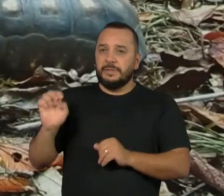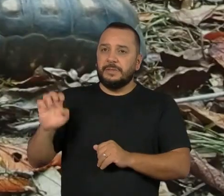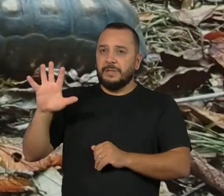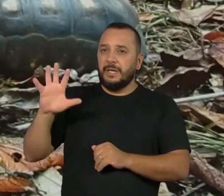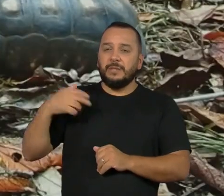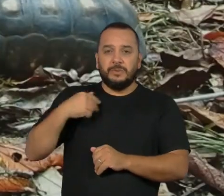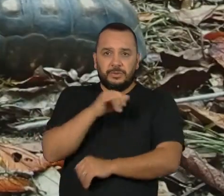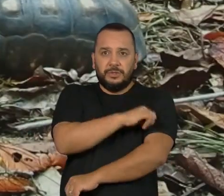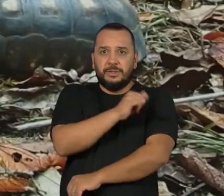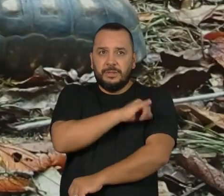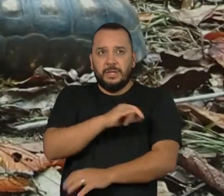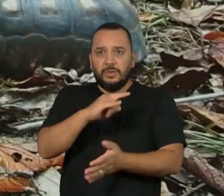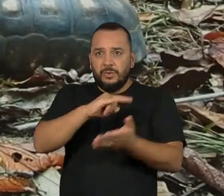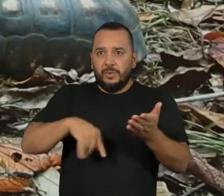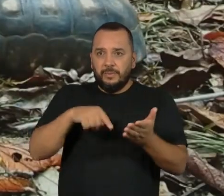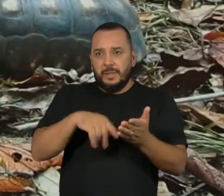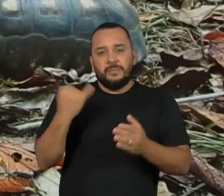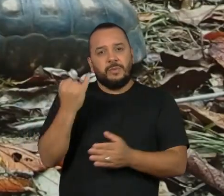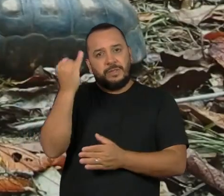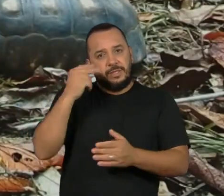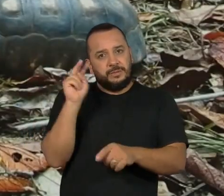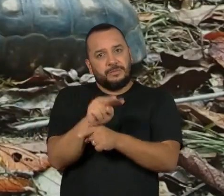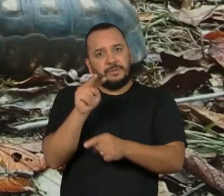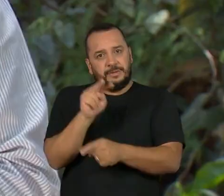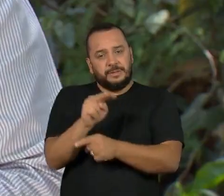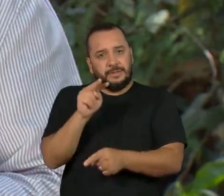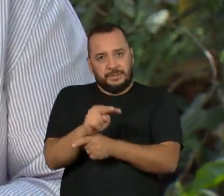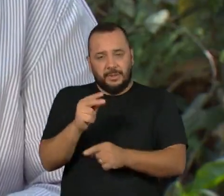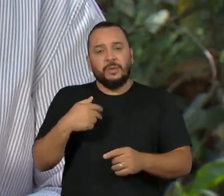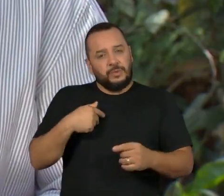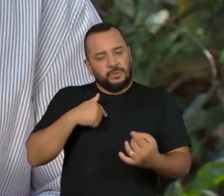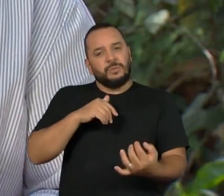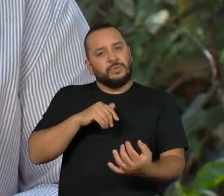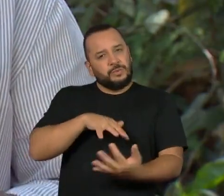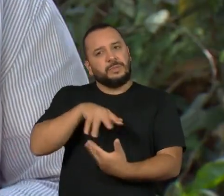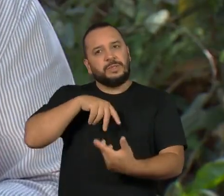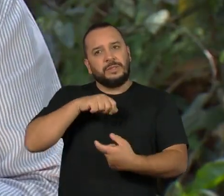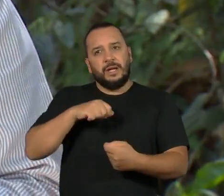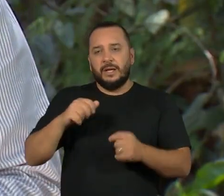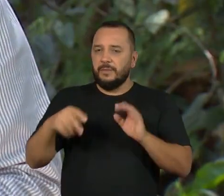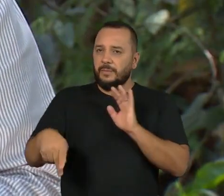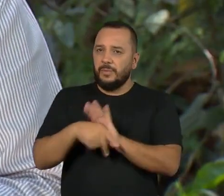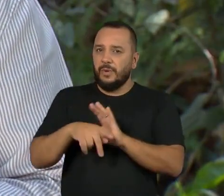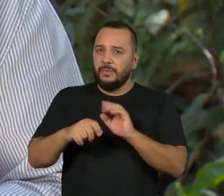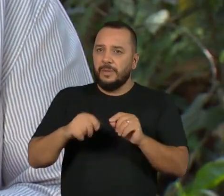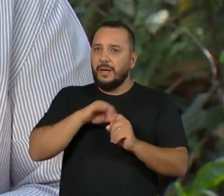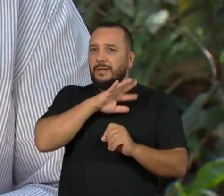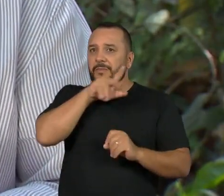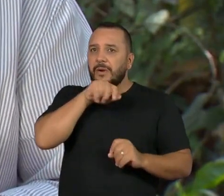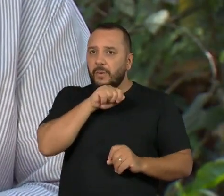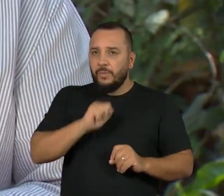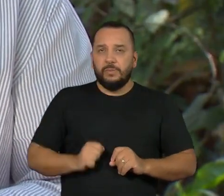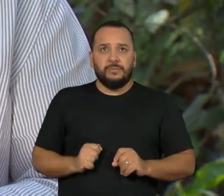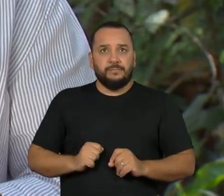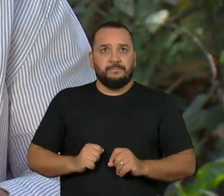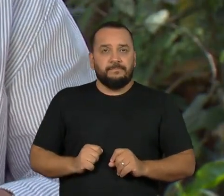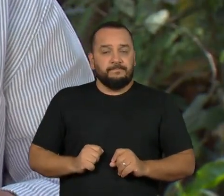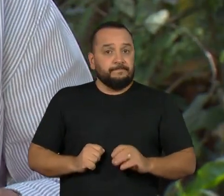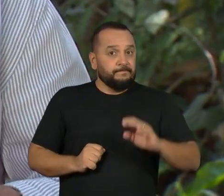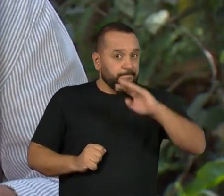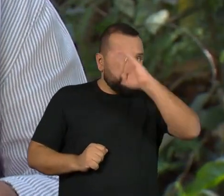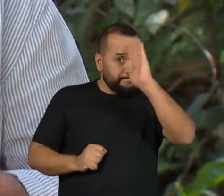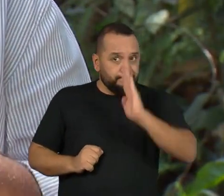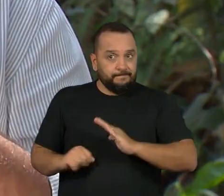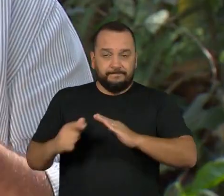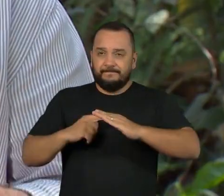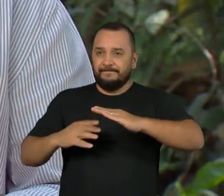uso sustentável das espécies. O Brasil é o país da megadiversidade biológica. Claro que nós temos